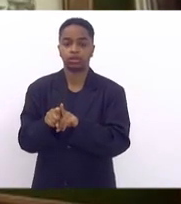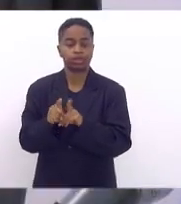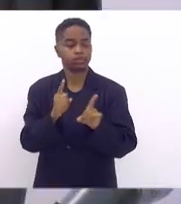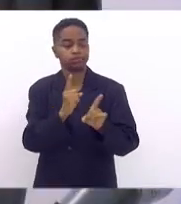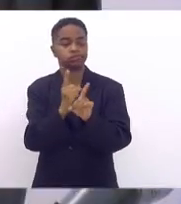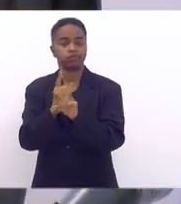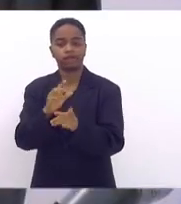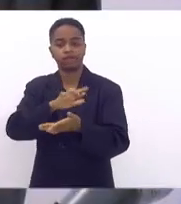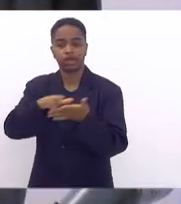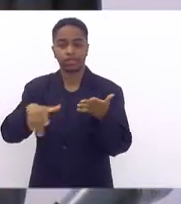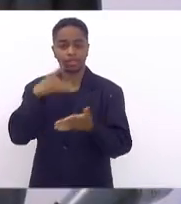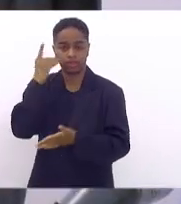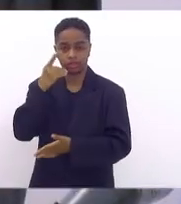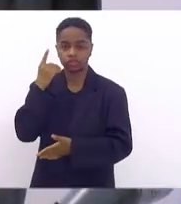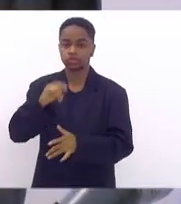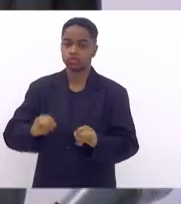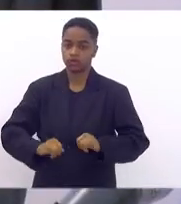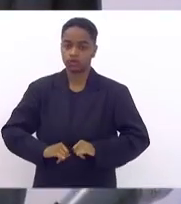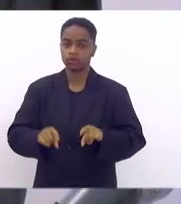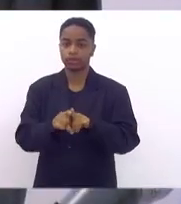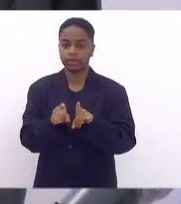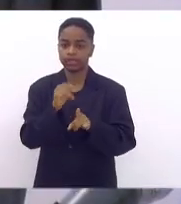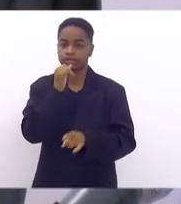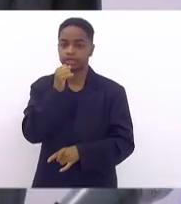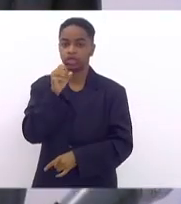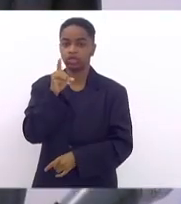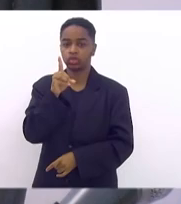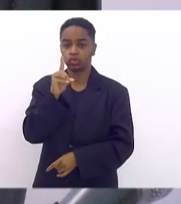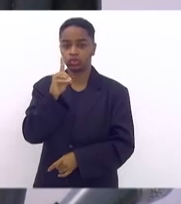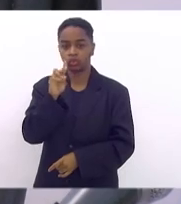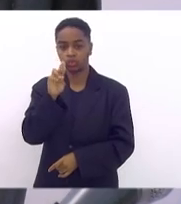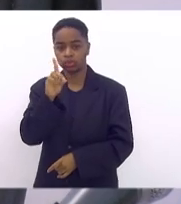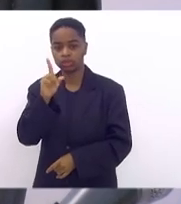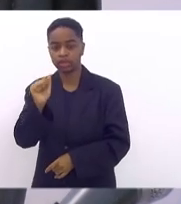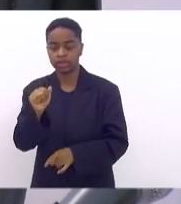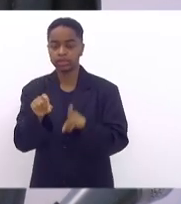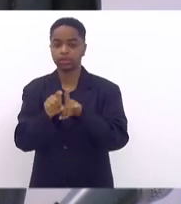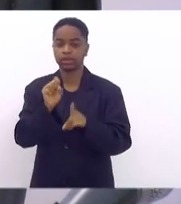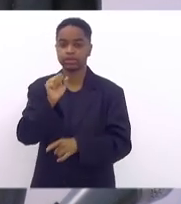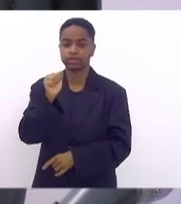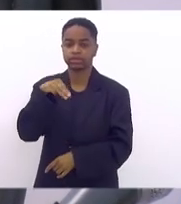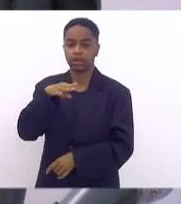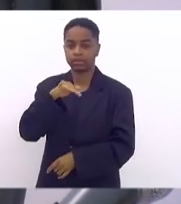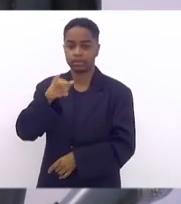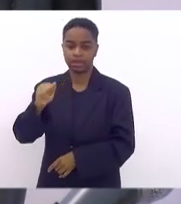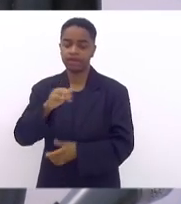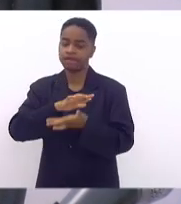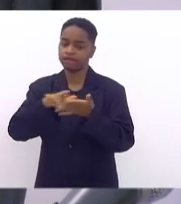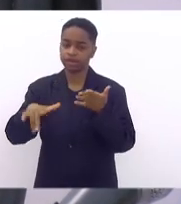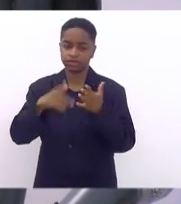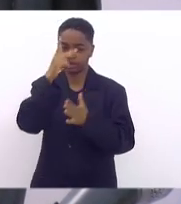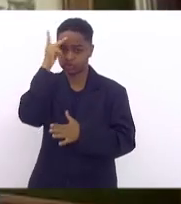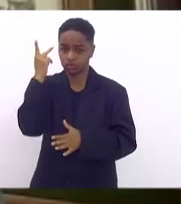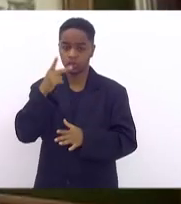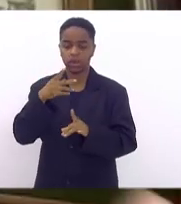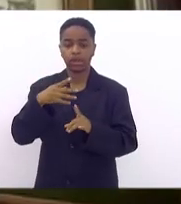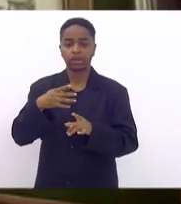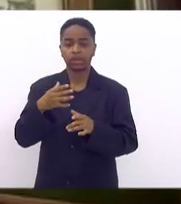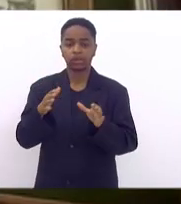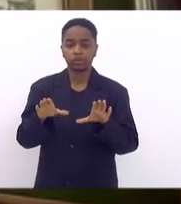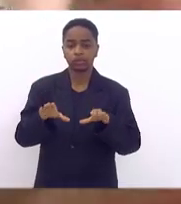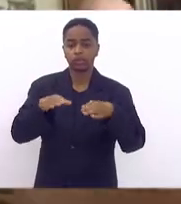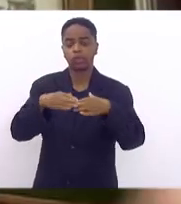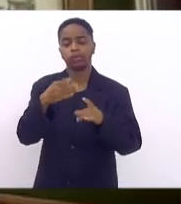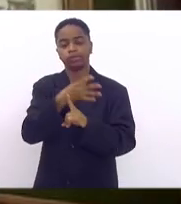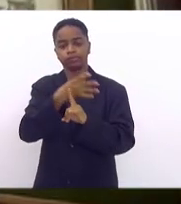como a deputada Duda Salabert, a Sâmia Bonfim, todas as deputadas de bancada feminista, da bancada